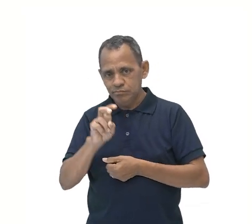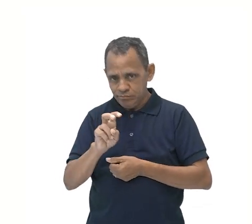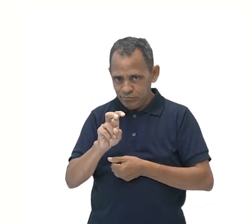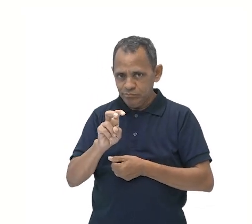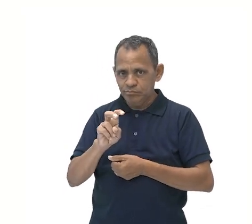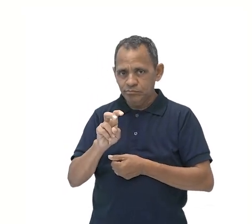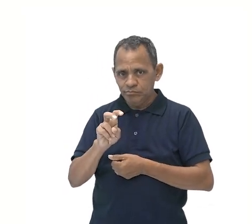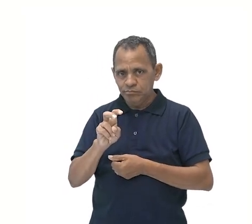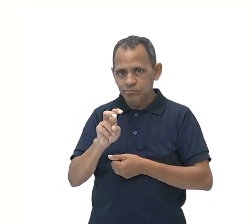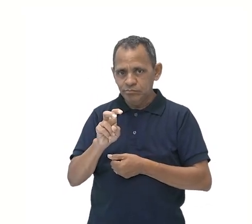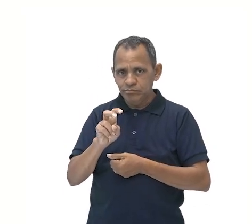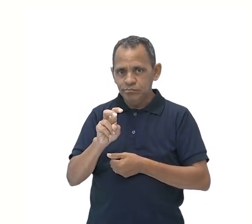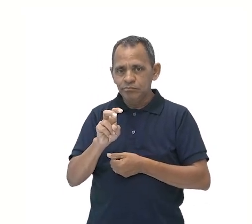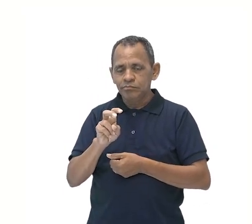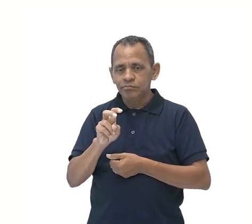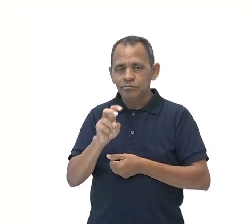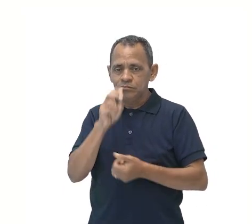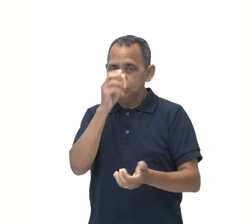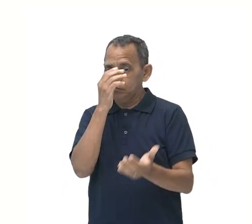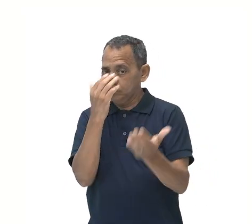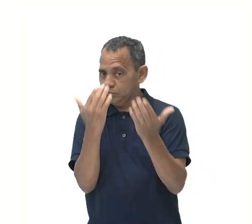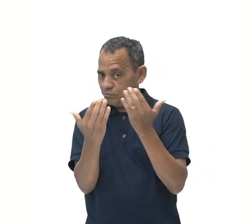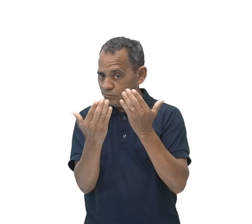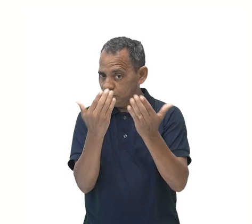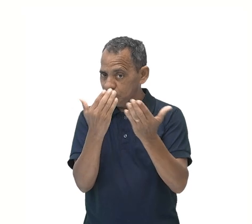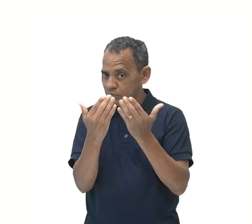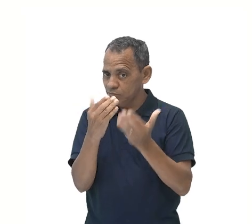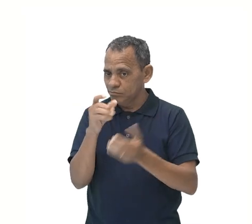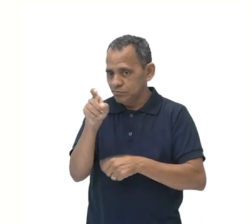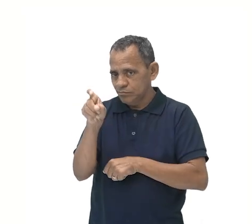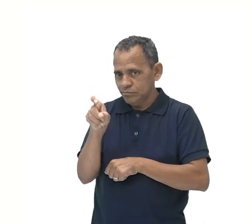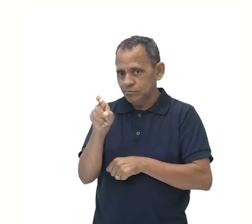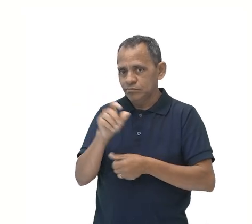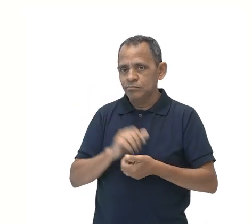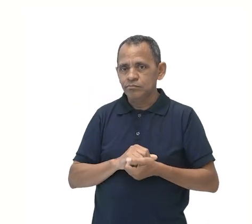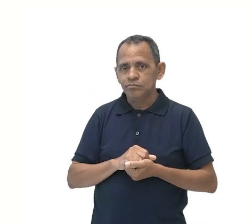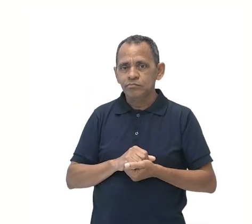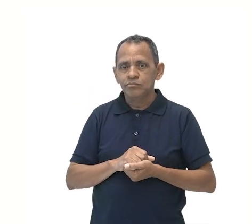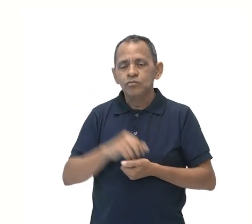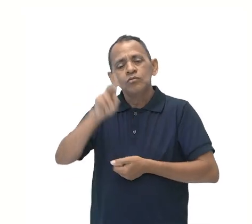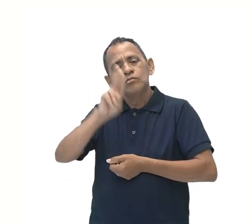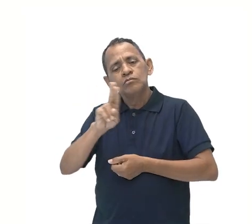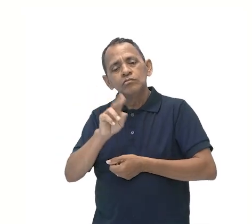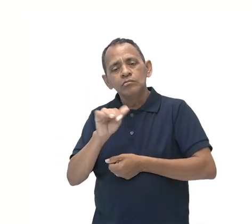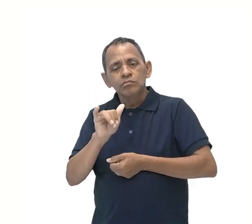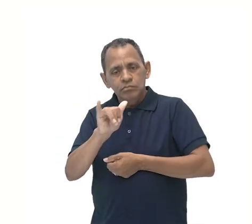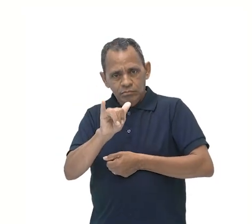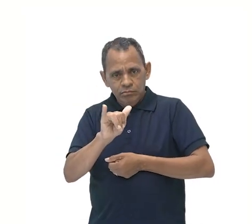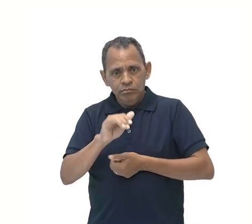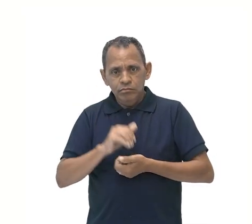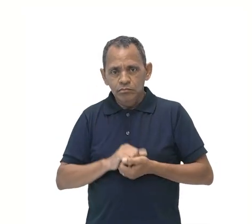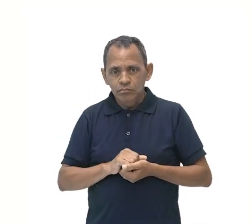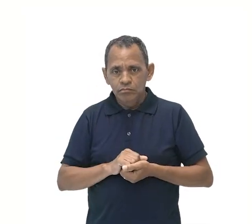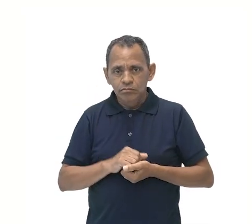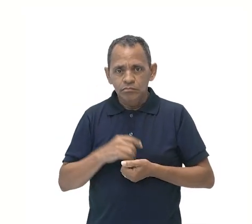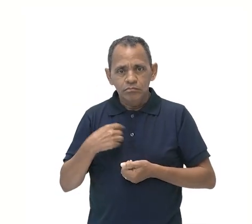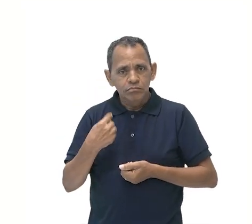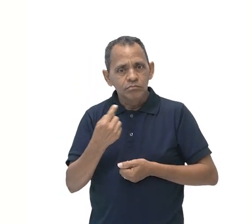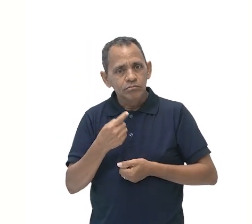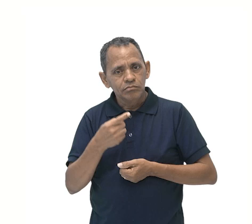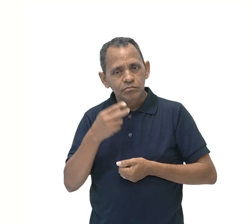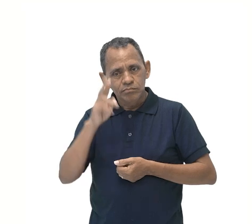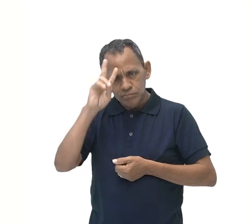0,25 equivale a x. Eu não vou nem usar x, eu vou usar y, para a gente não